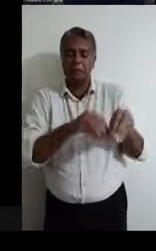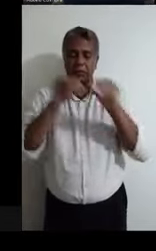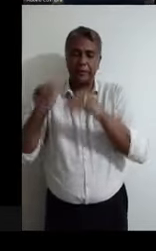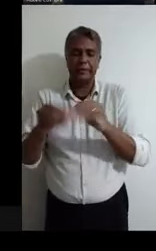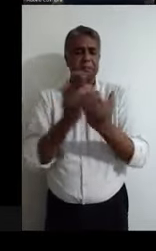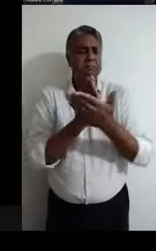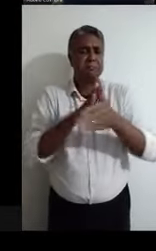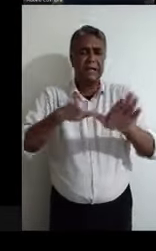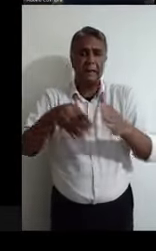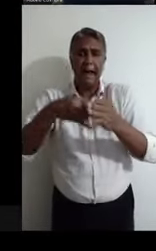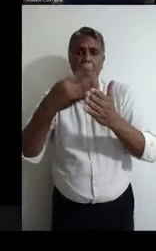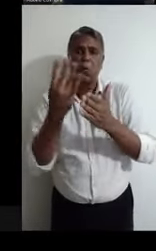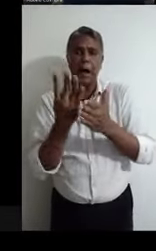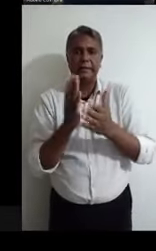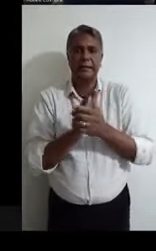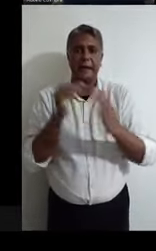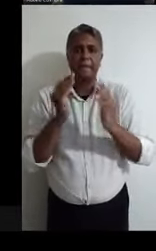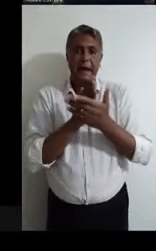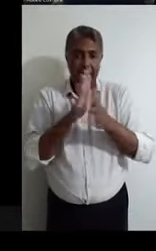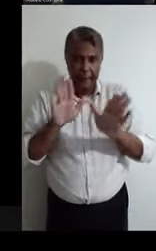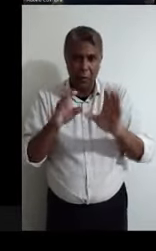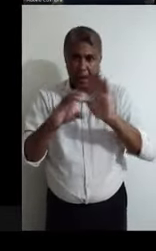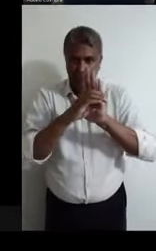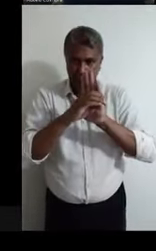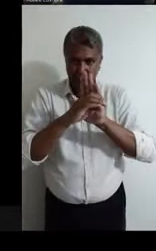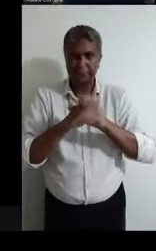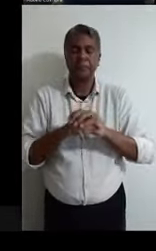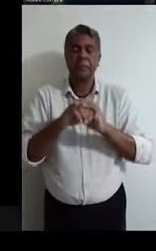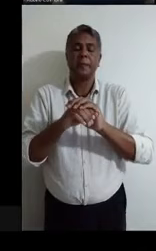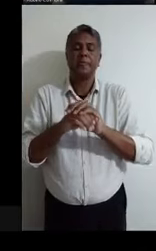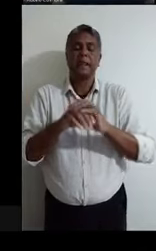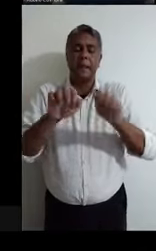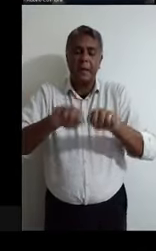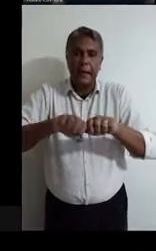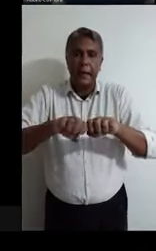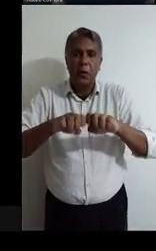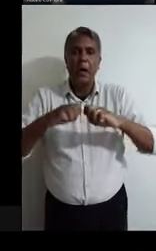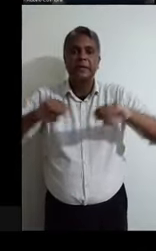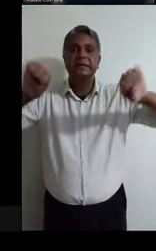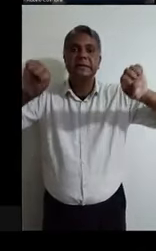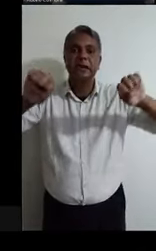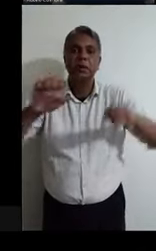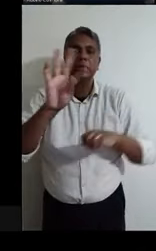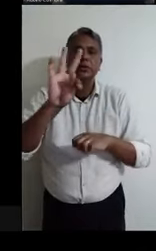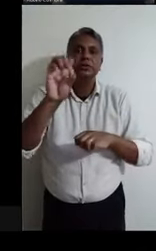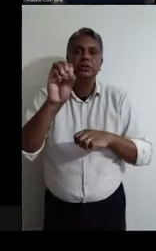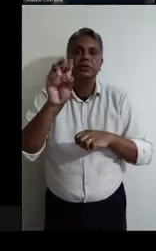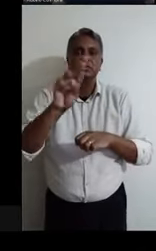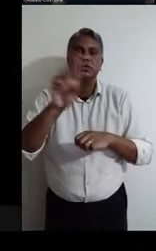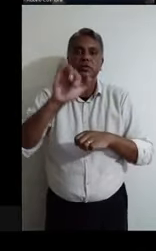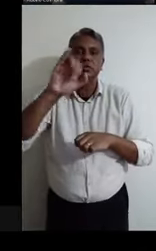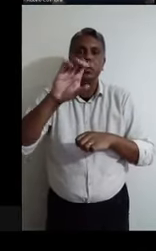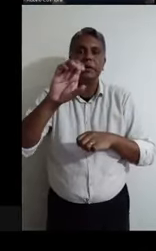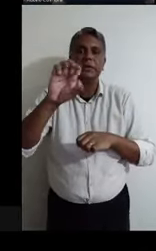Por fim, a quarta e última equação desse capítulo é chamada de equação de Torricelli. Torricelli manipula